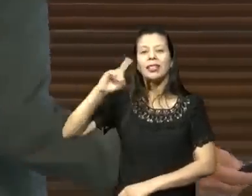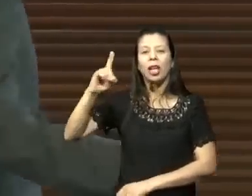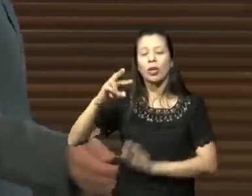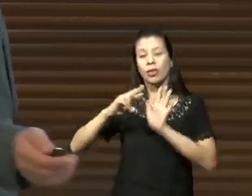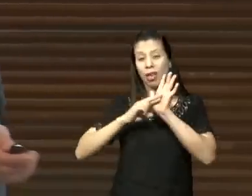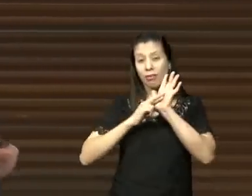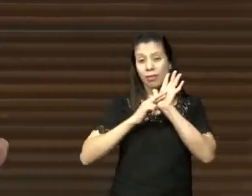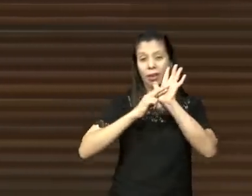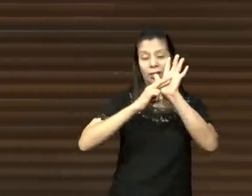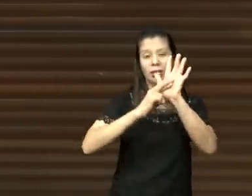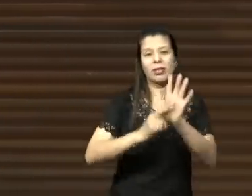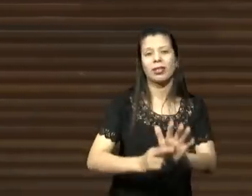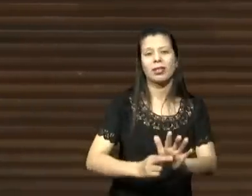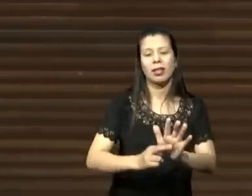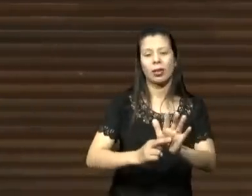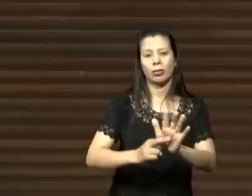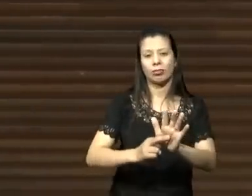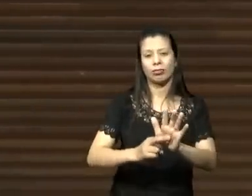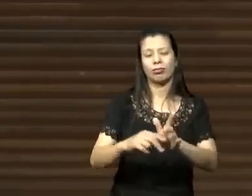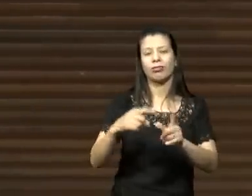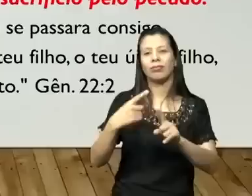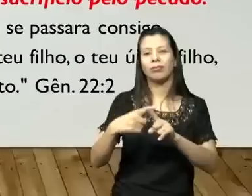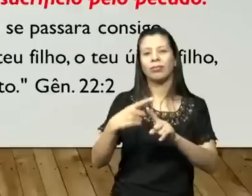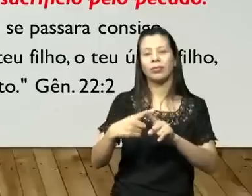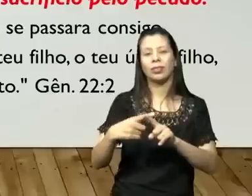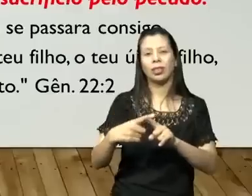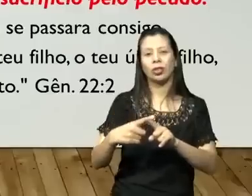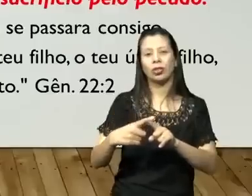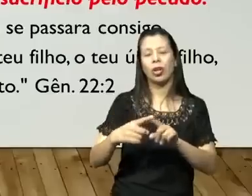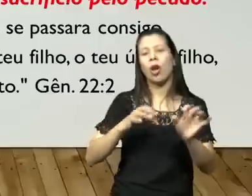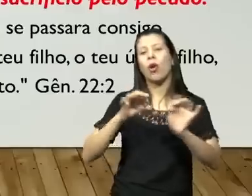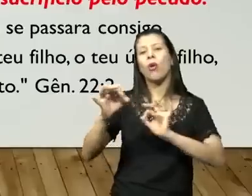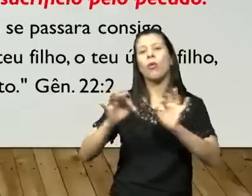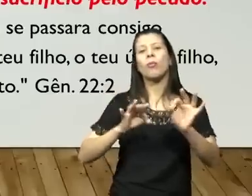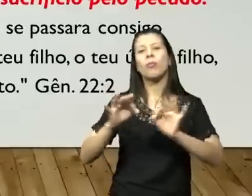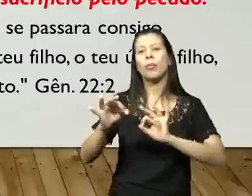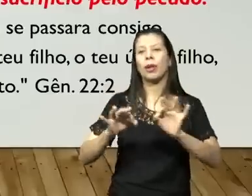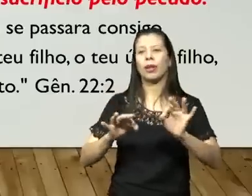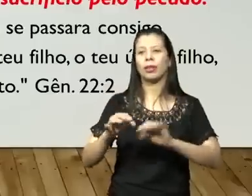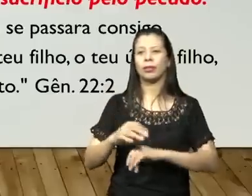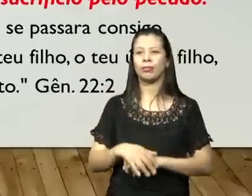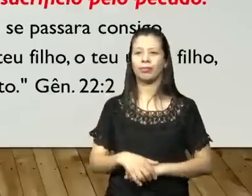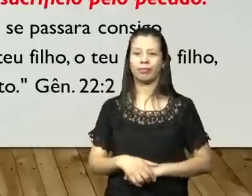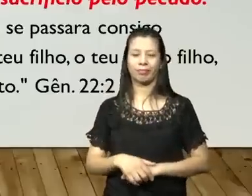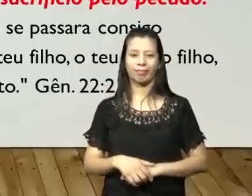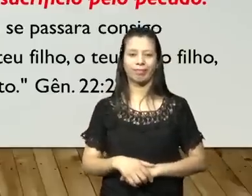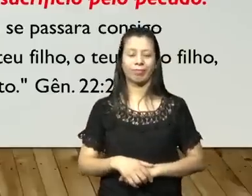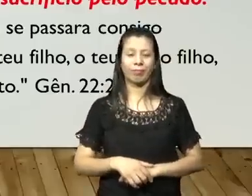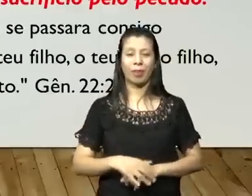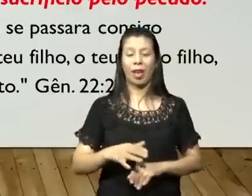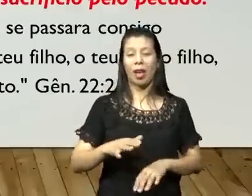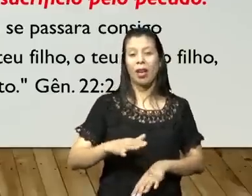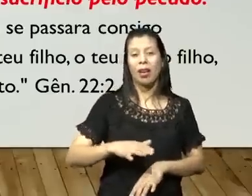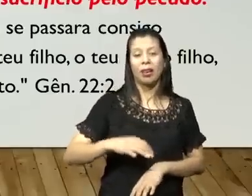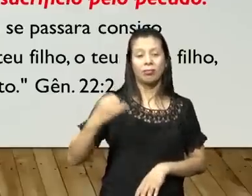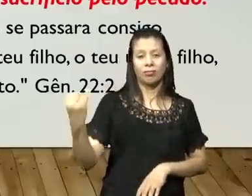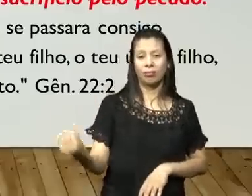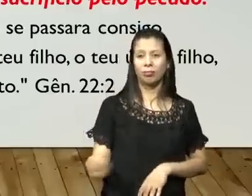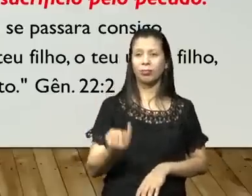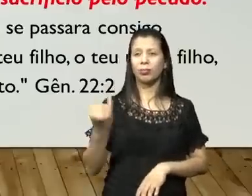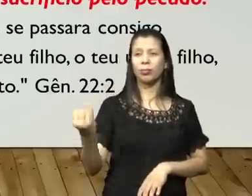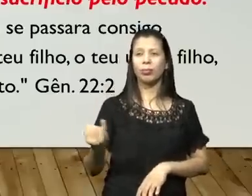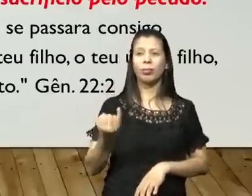tem um pouquinho de paciência que eu vou ler a maior lição dada mortal na verdade é a maior visão dada mortal